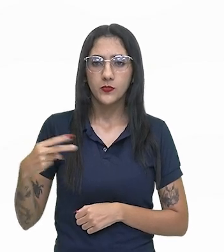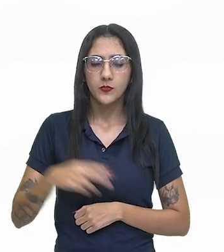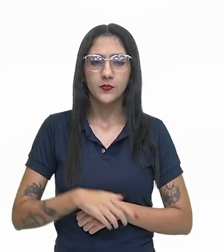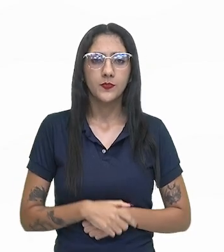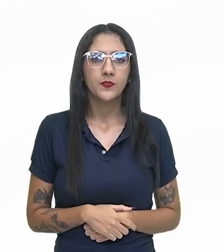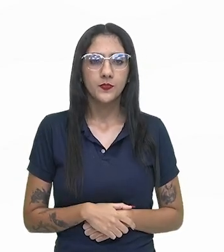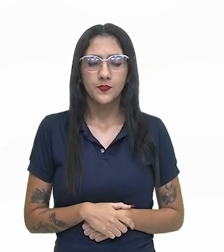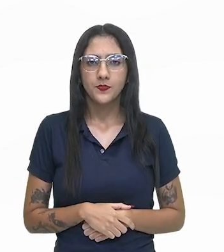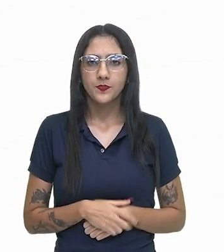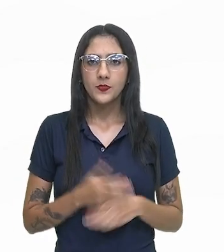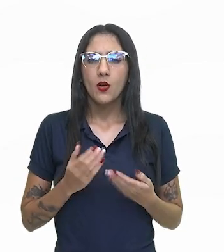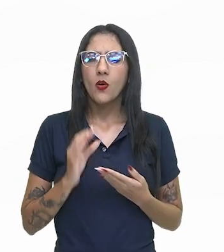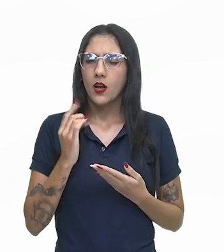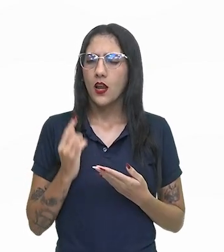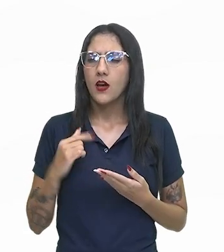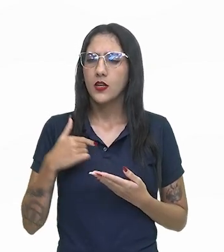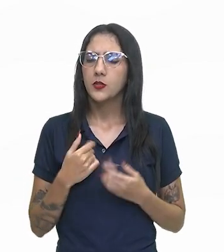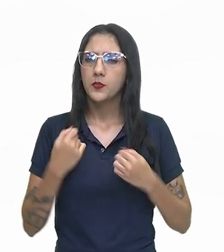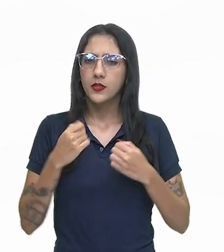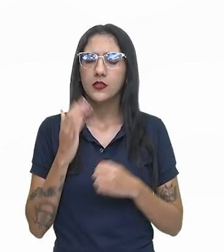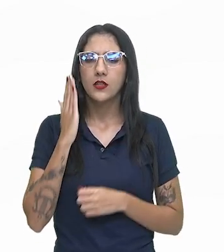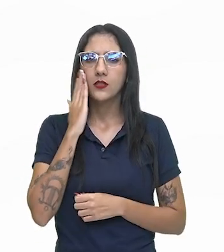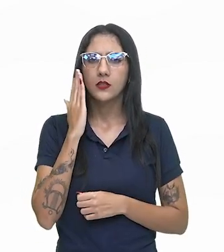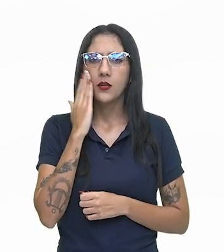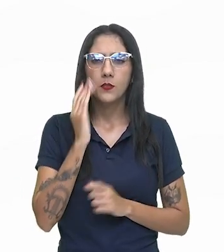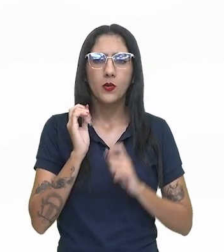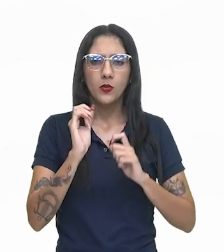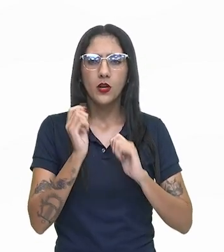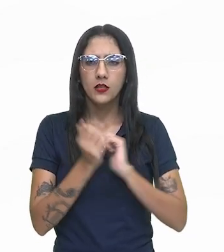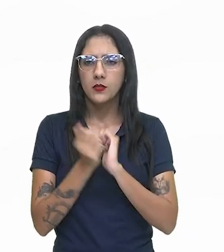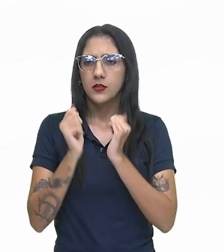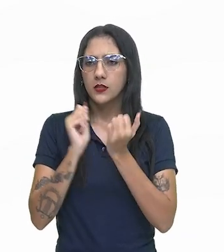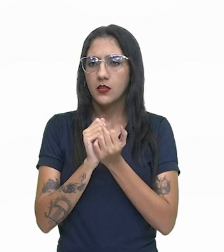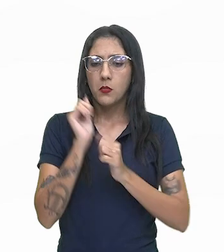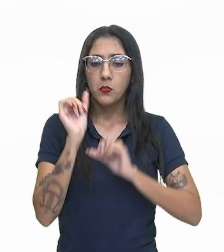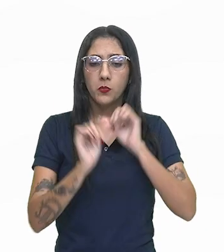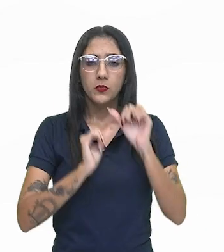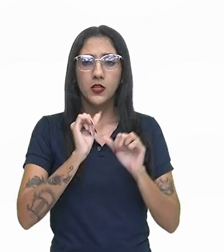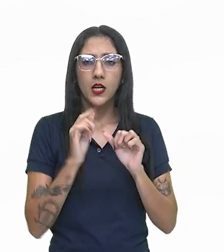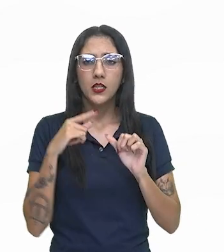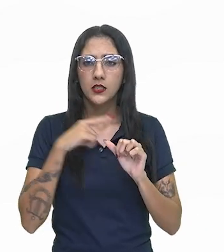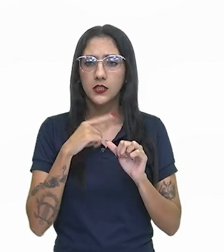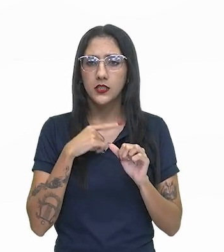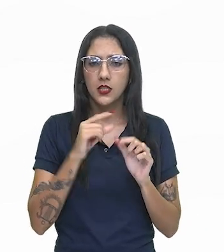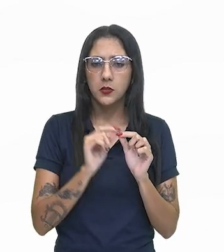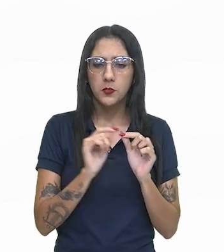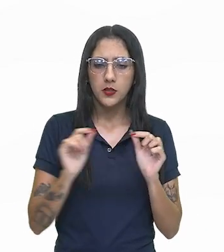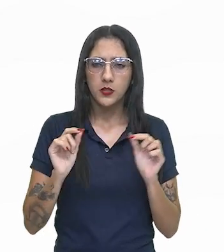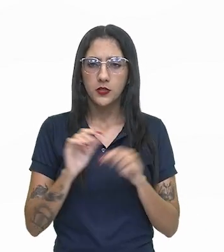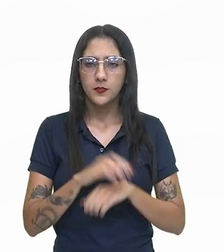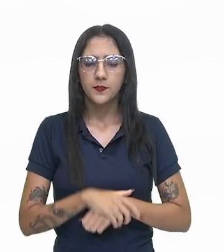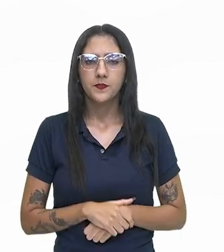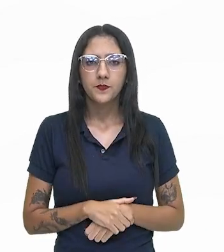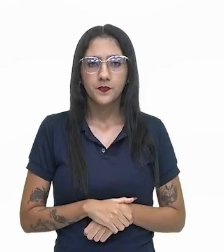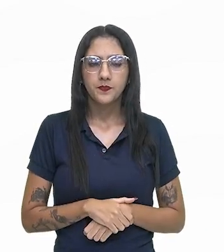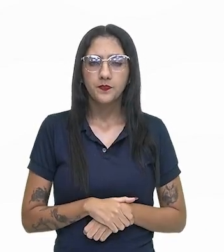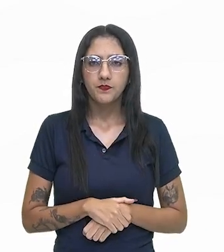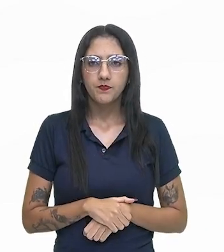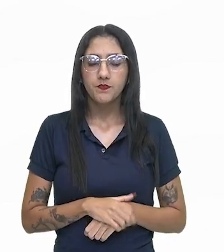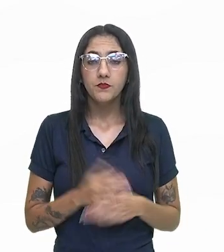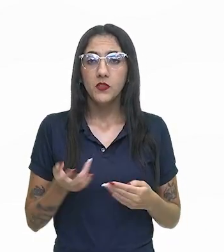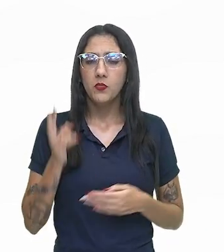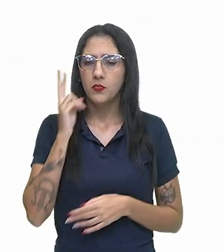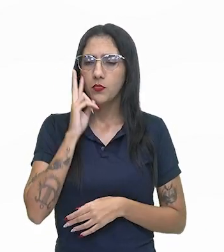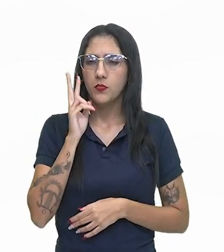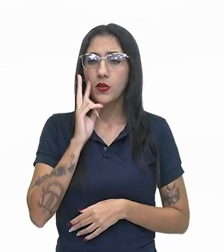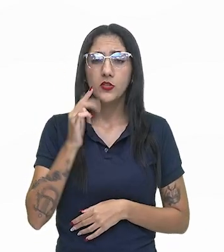que fazer aqui o trabalho de conversão, né, dessas medidas. Então, vamos resgatar aqui um